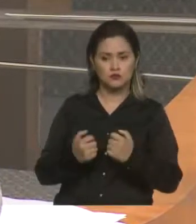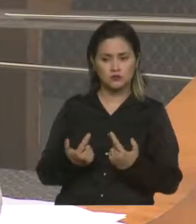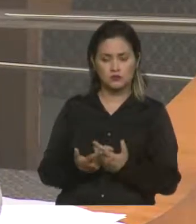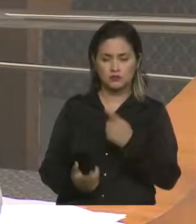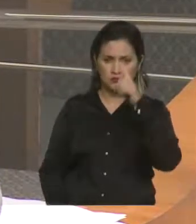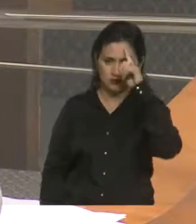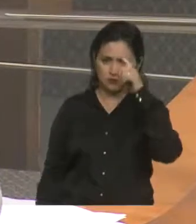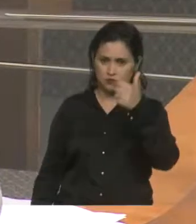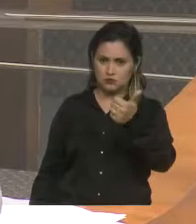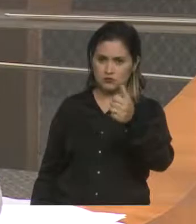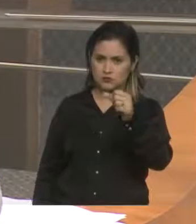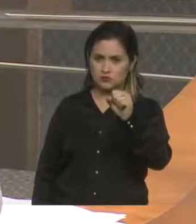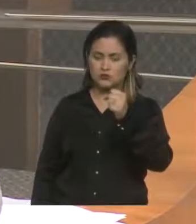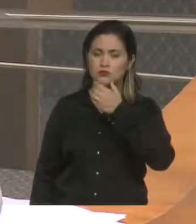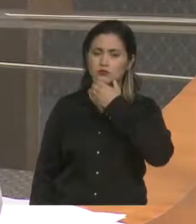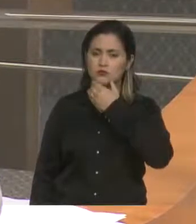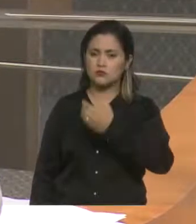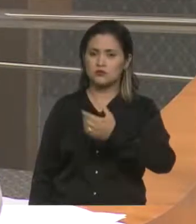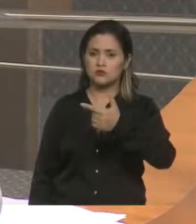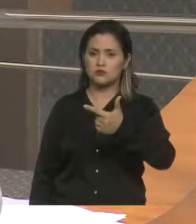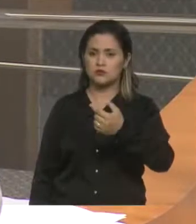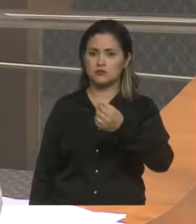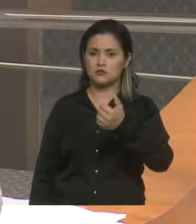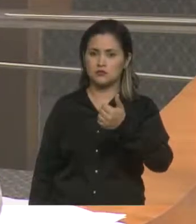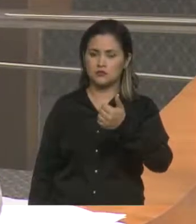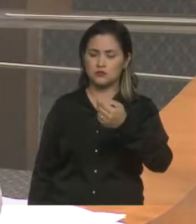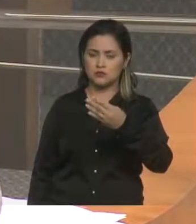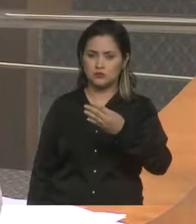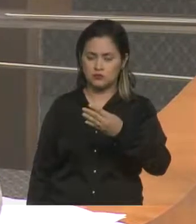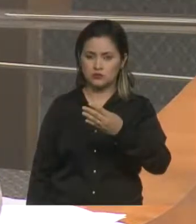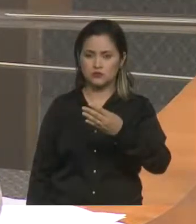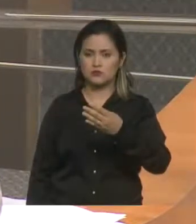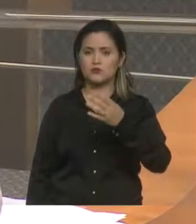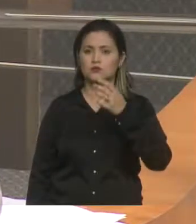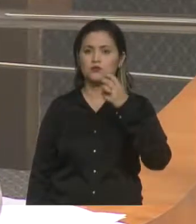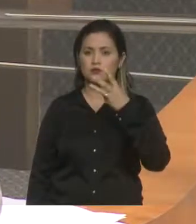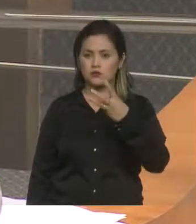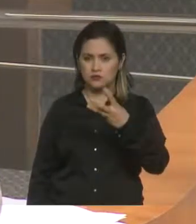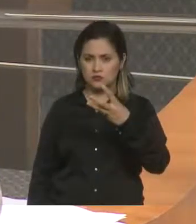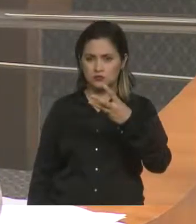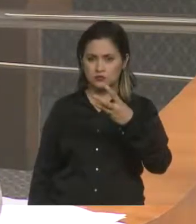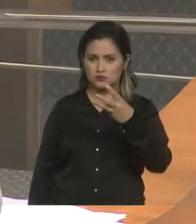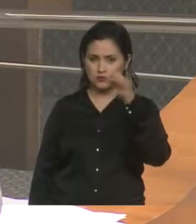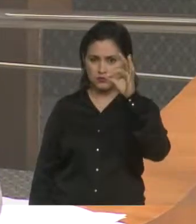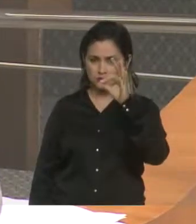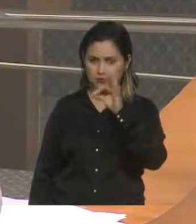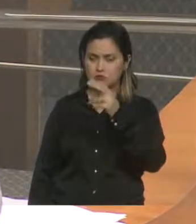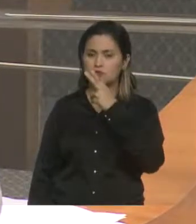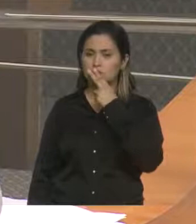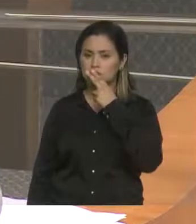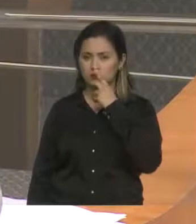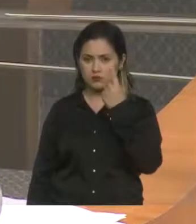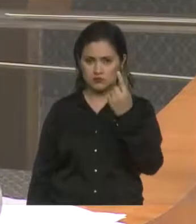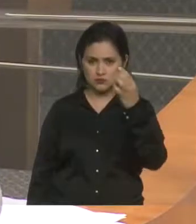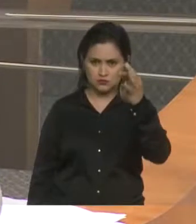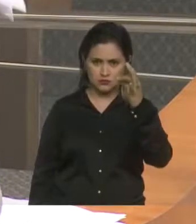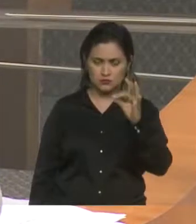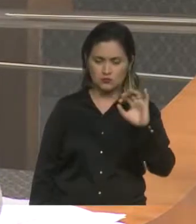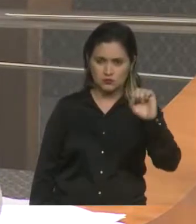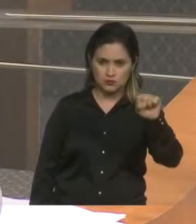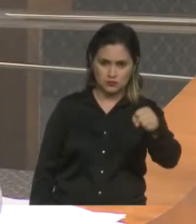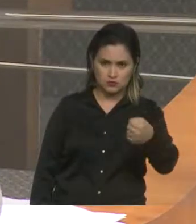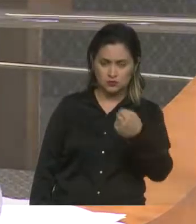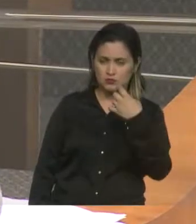dia 18 de dezembro de 2014, com 3% para o tabaco e 1% para a bebida alcoólica.